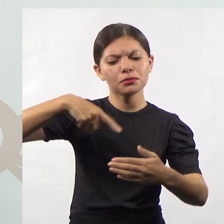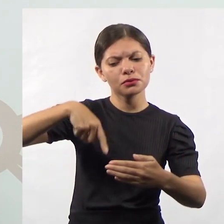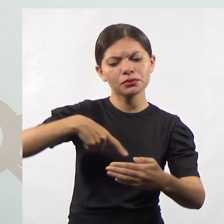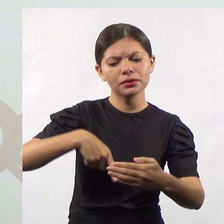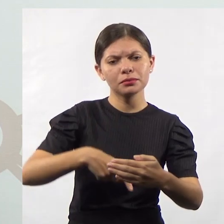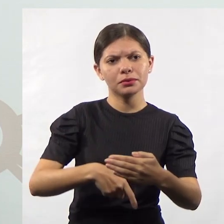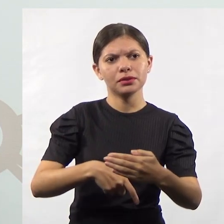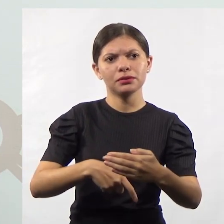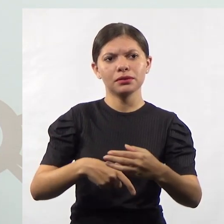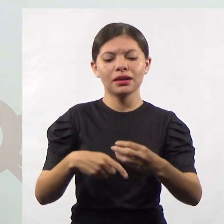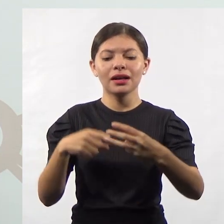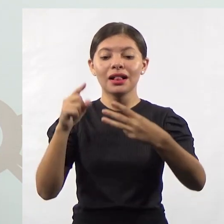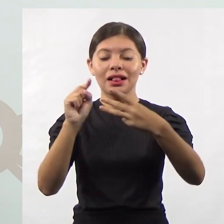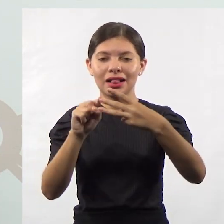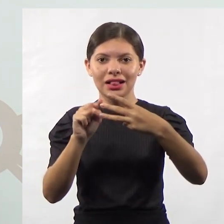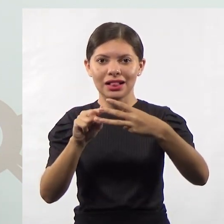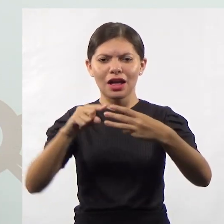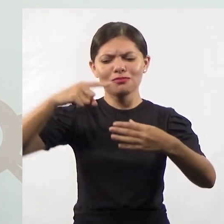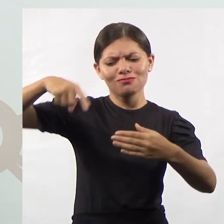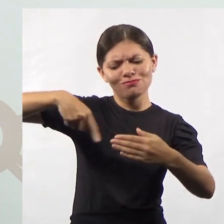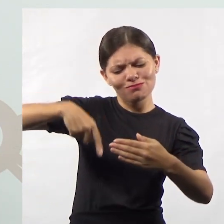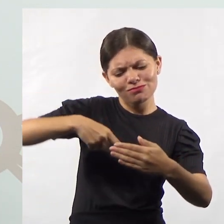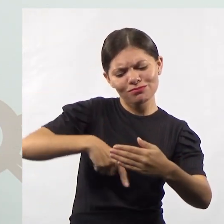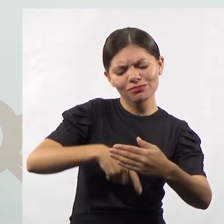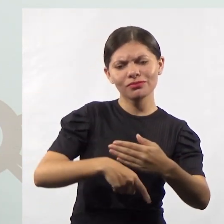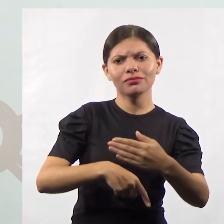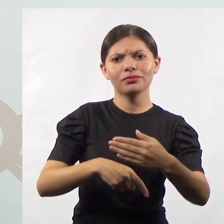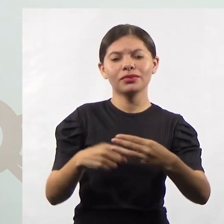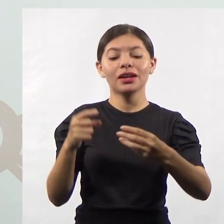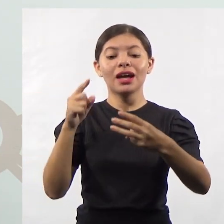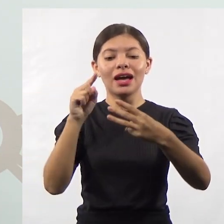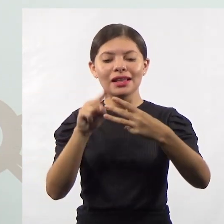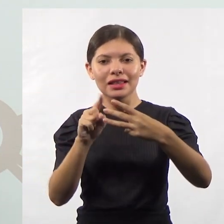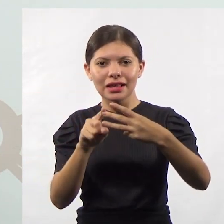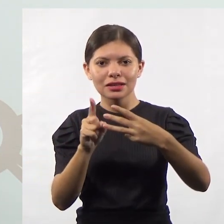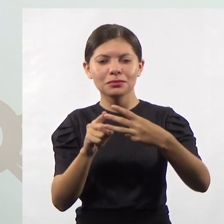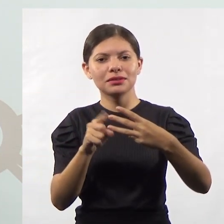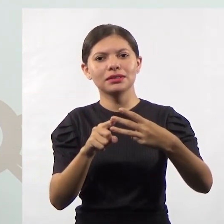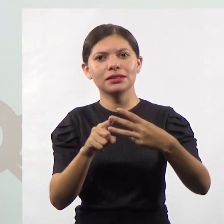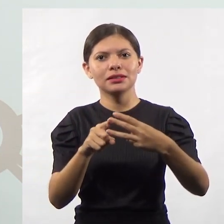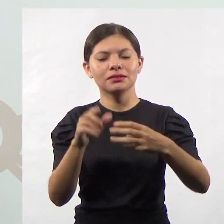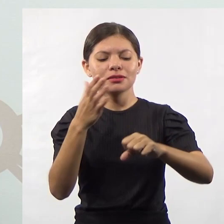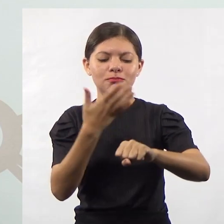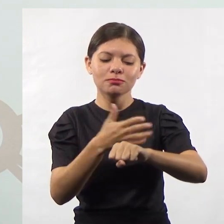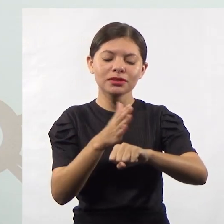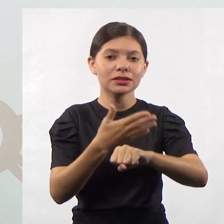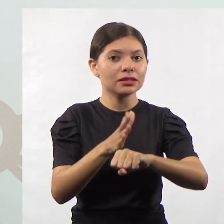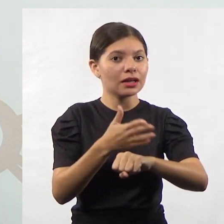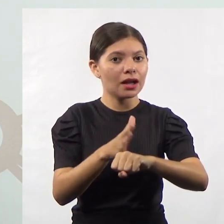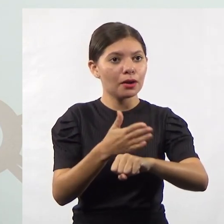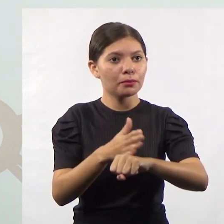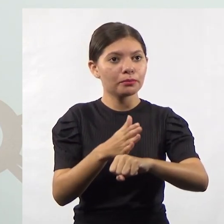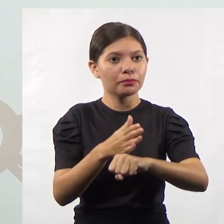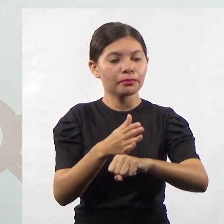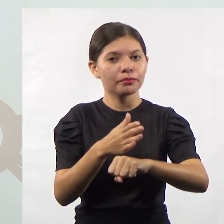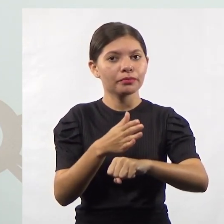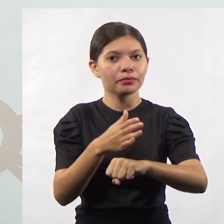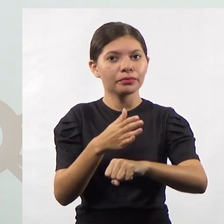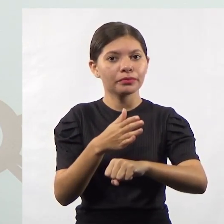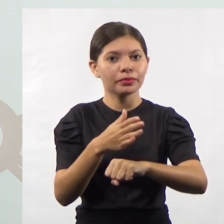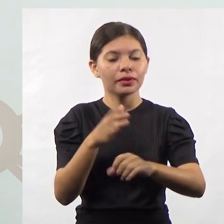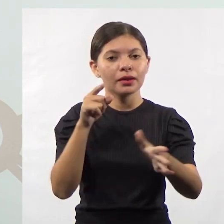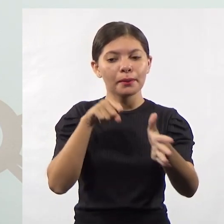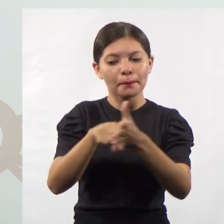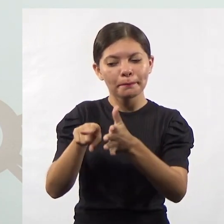a pesquisa explicativa é a mais profunda, né? É nela, por exemplo, que quando há testagem, quando a